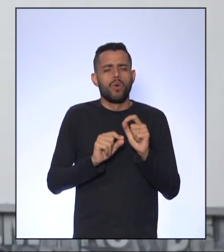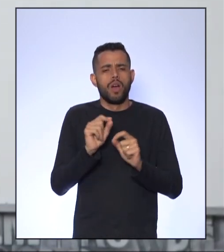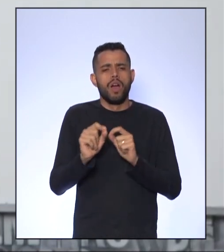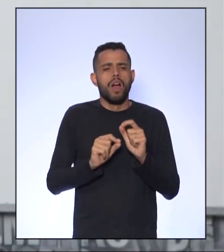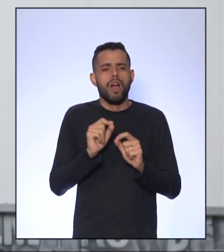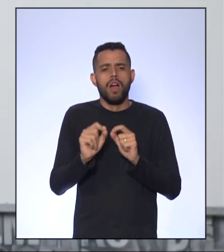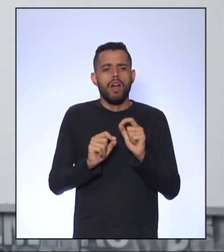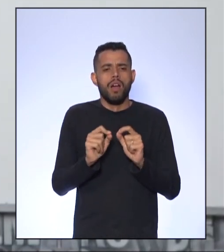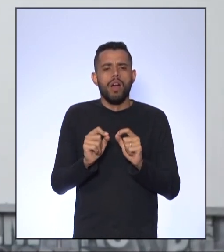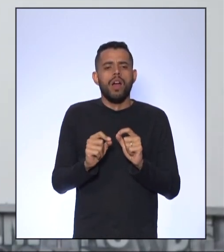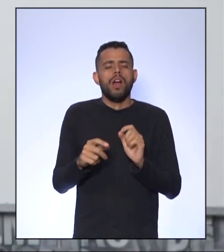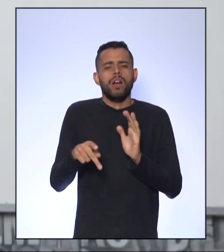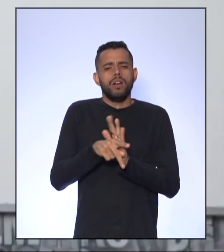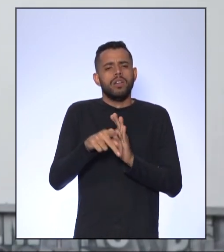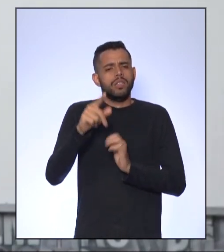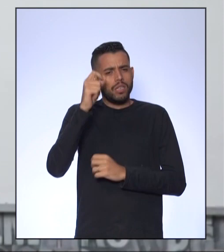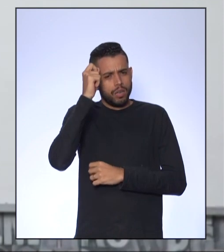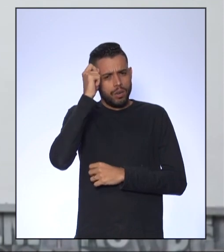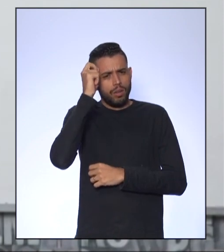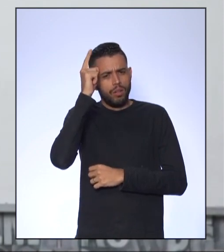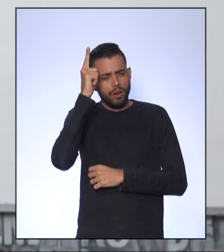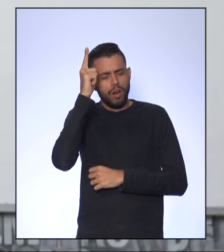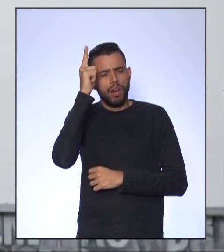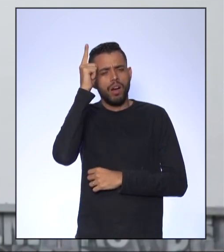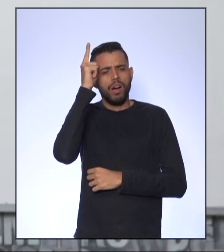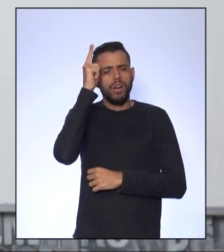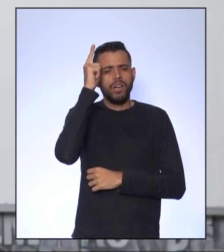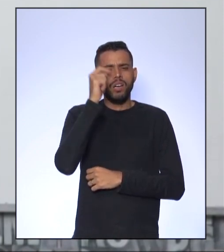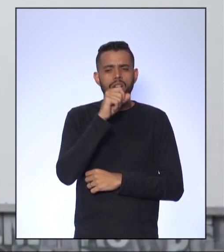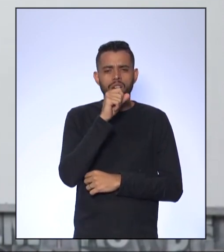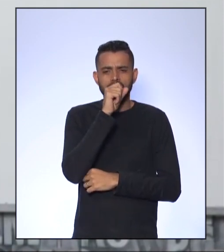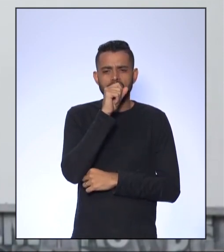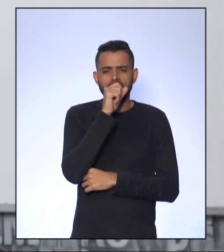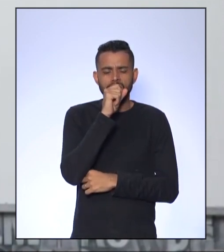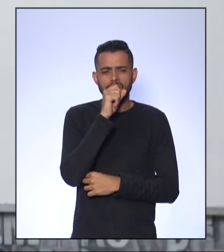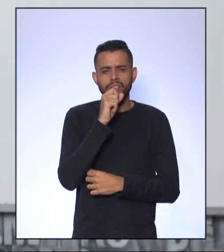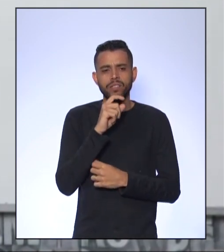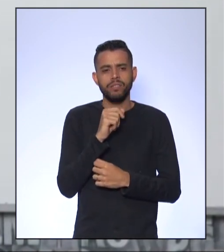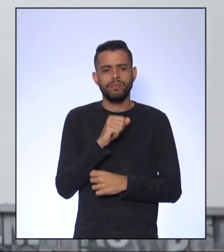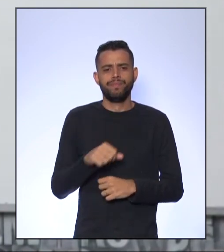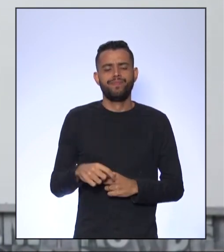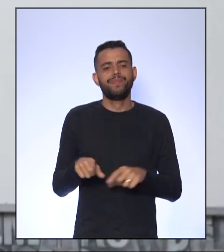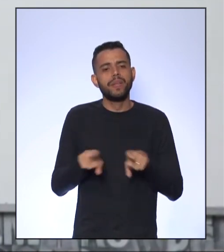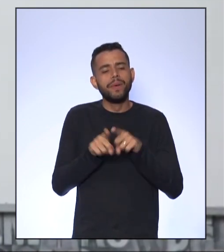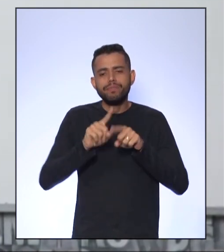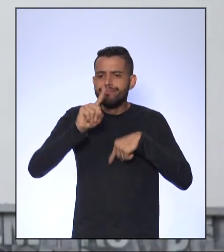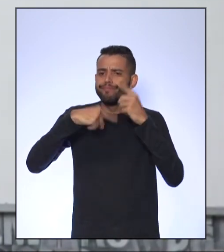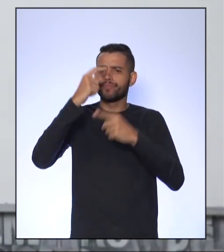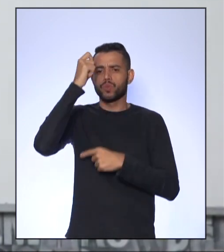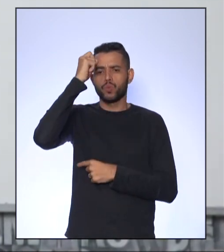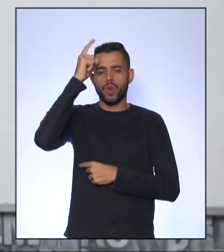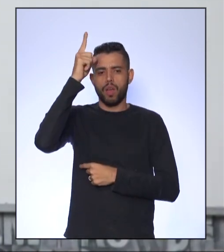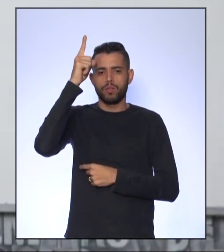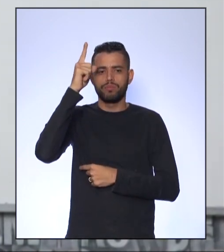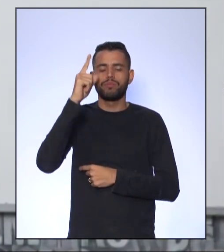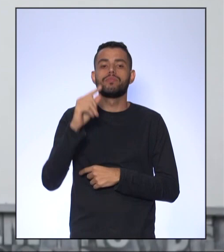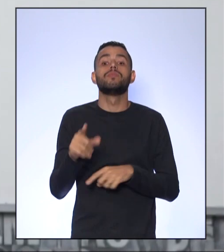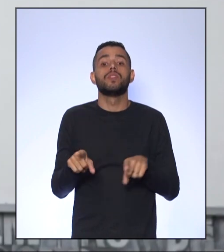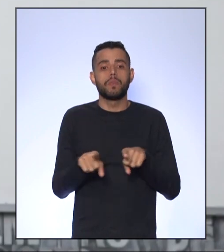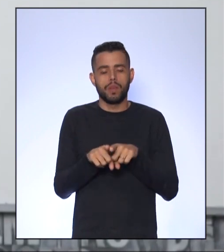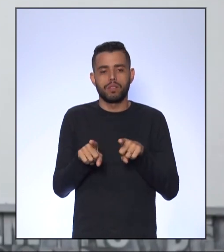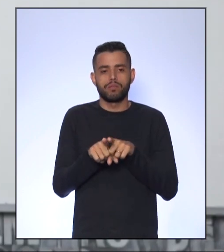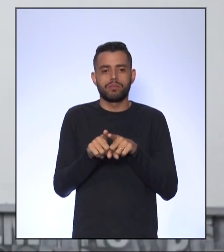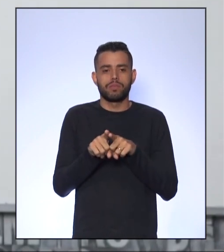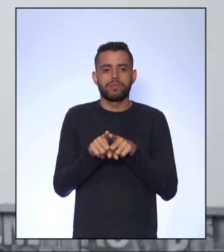a cultura. No renascimento cultural, eu tenho uma evolução no que